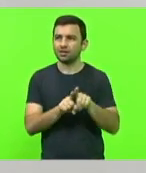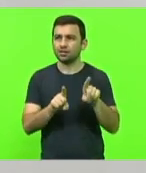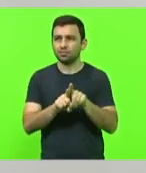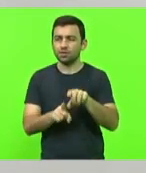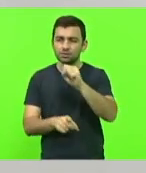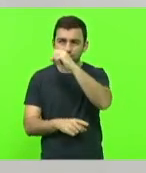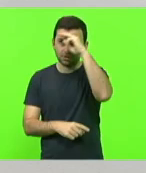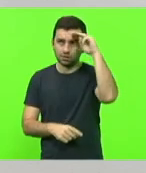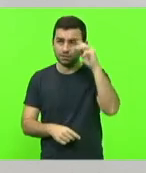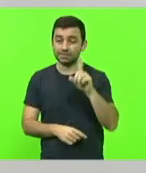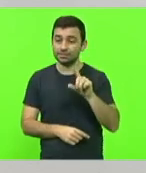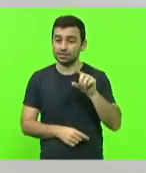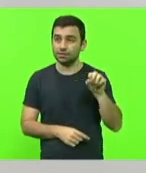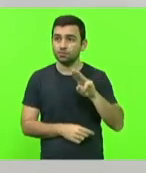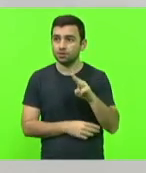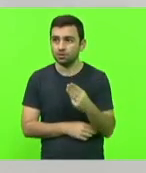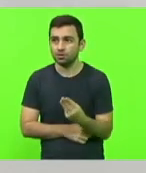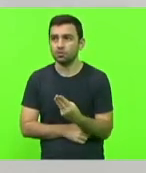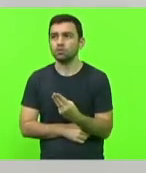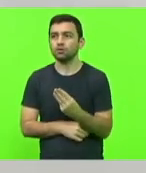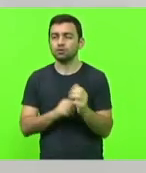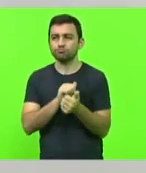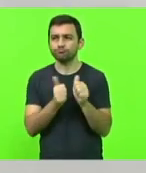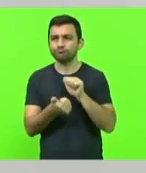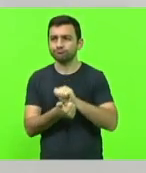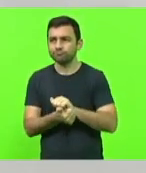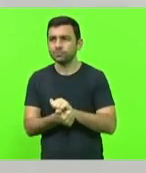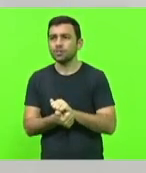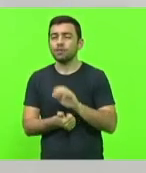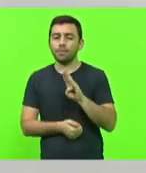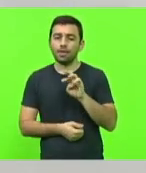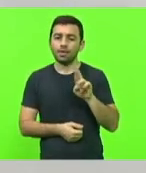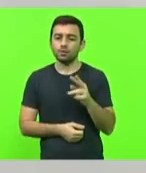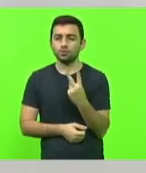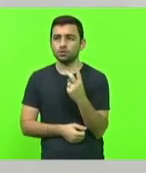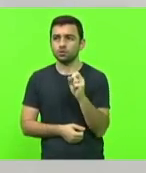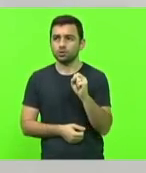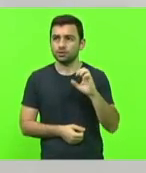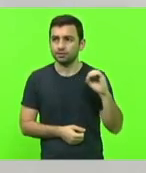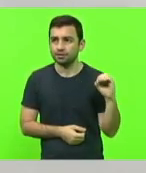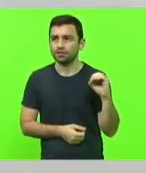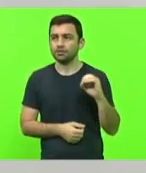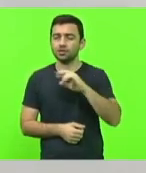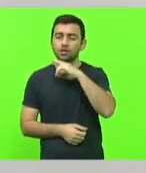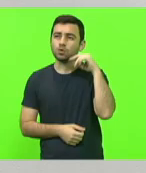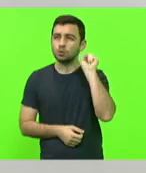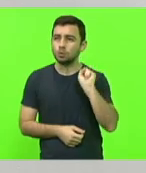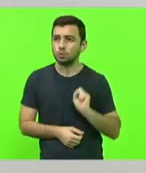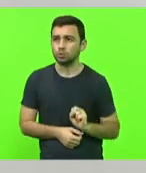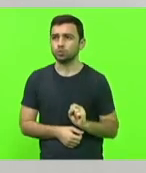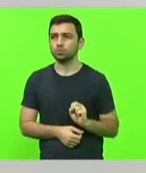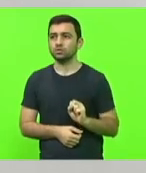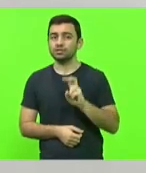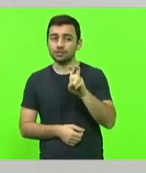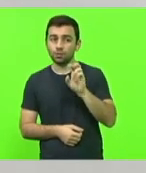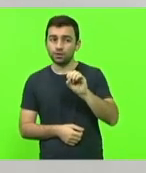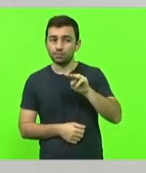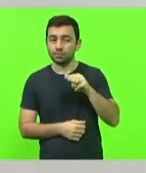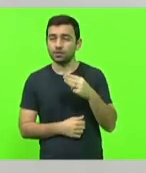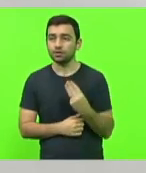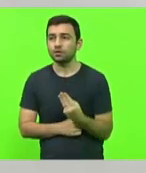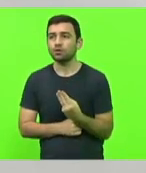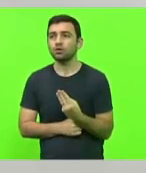100 milhões para recuperação e adequação. Na BR-280, de São Francisco do Sul a Jaraguá do Sul, 50 milhões para duplicação. E